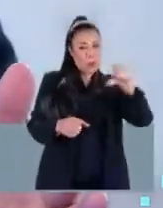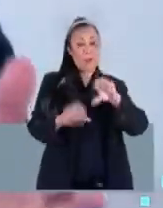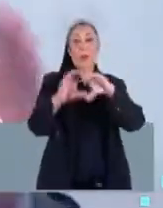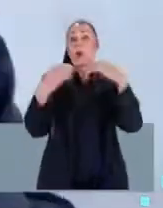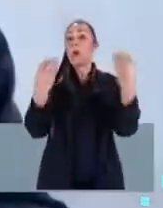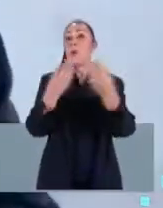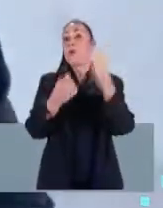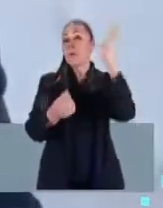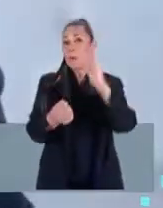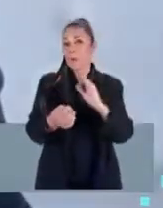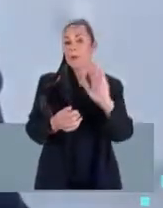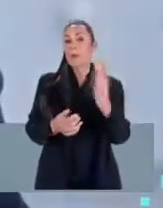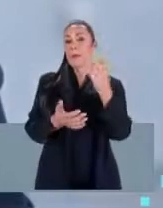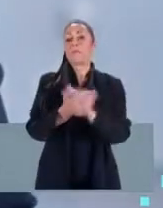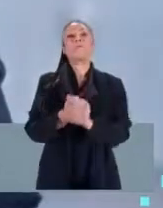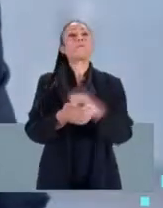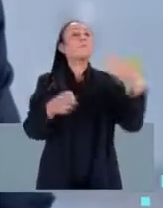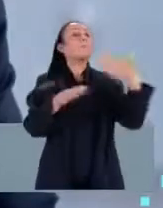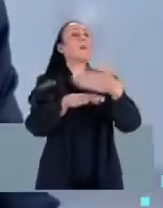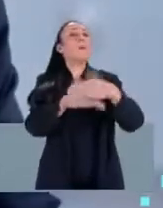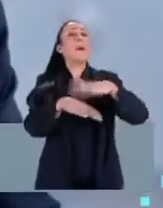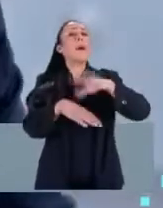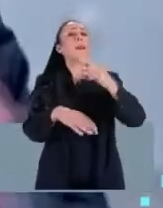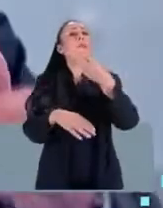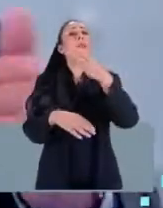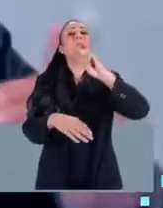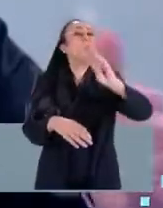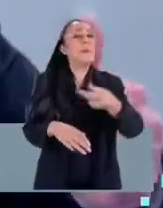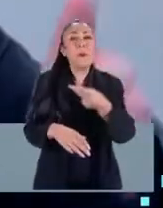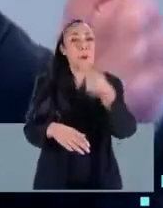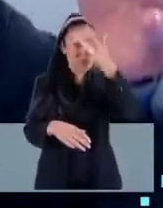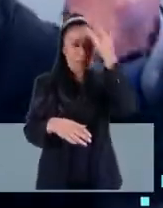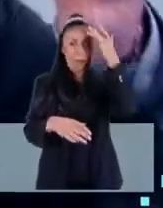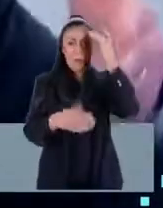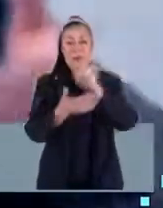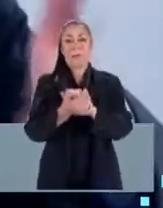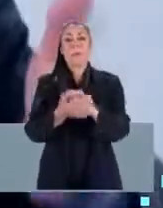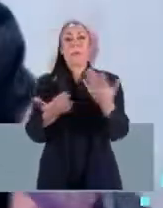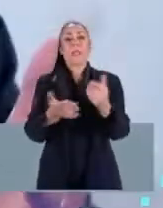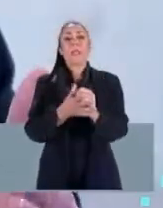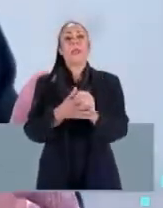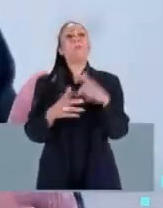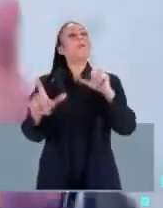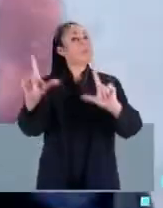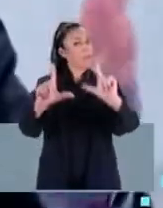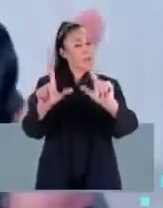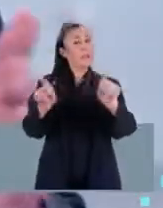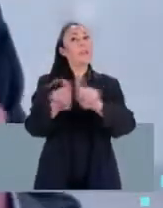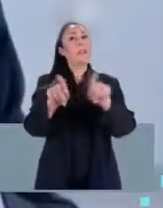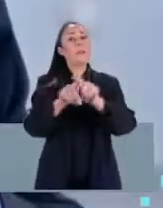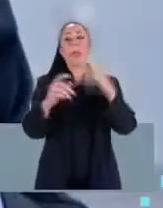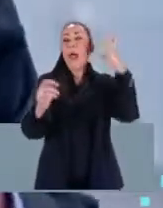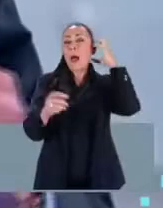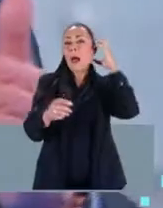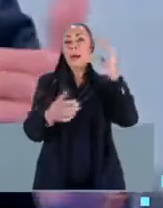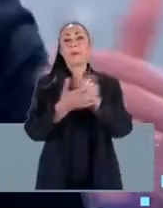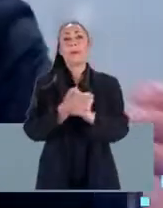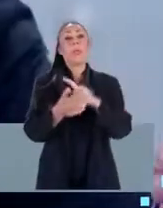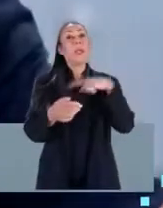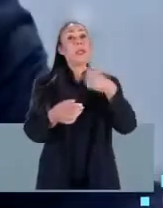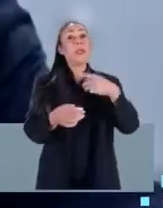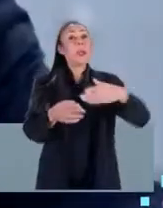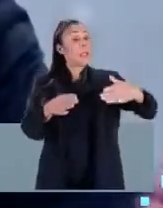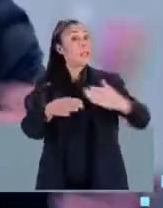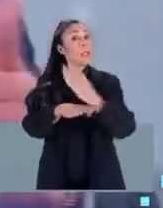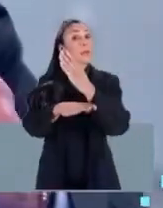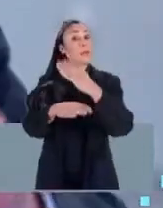conferência nacional. Participaram mais de 3 mil pessoas, inclusive participaram canais de televisão grande, rádio. E nós aprovamos